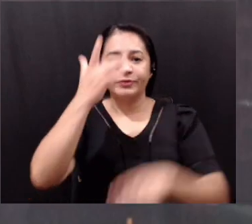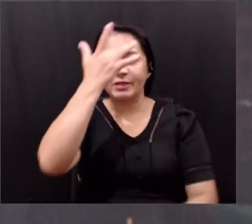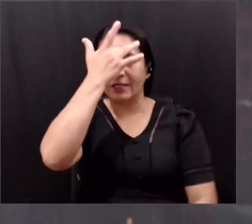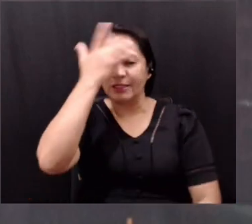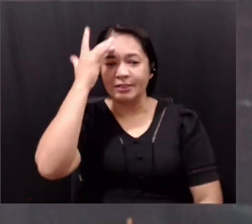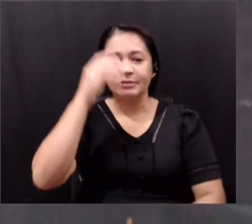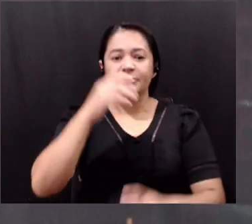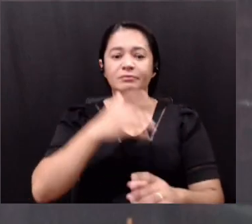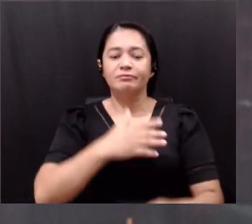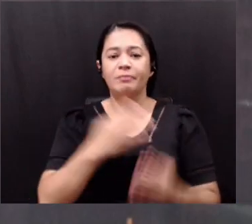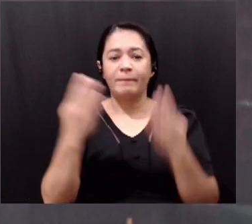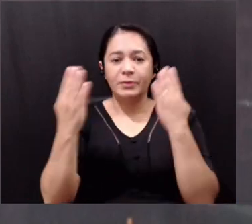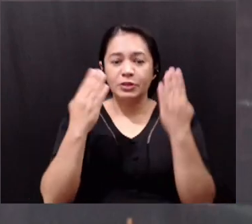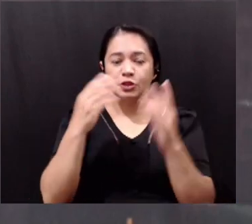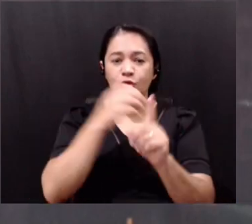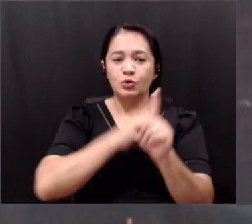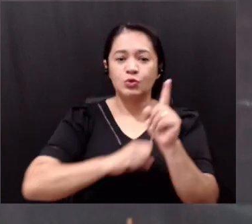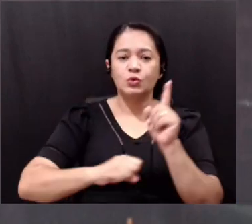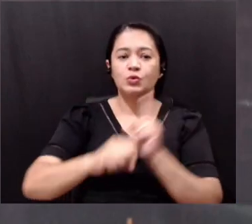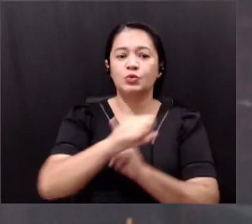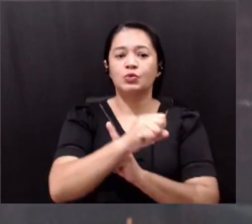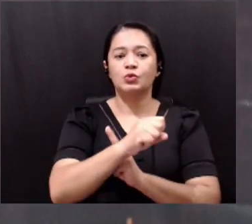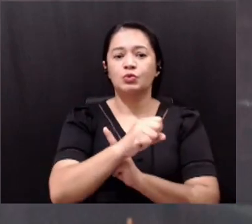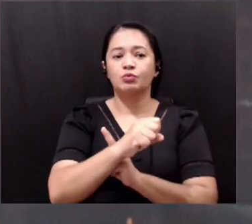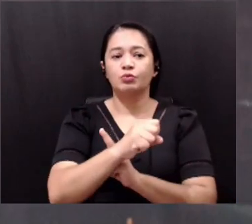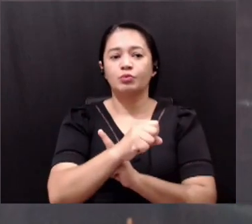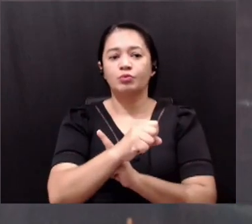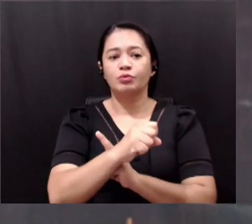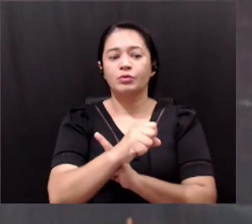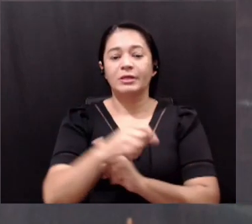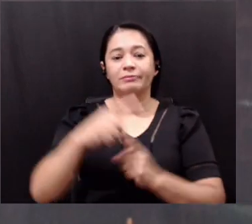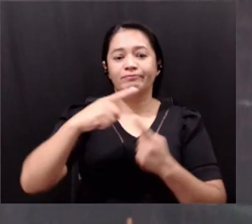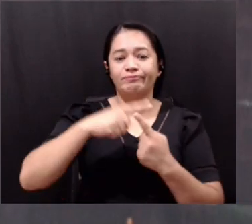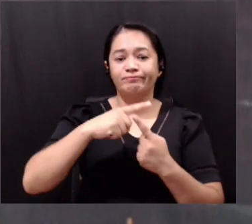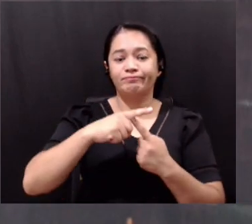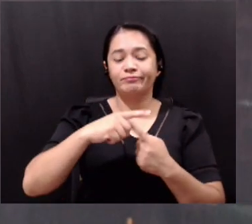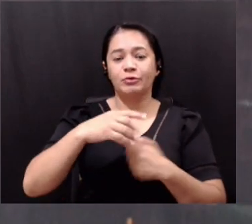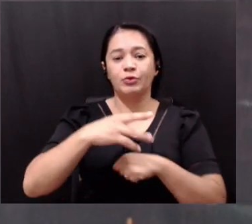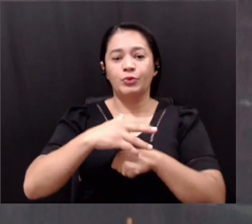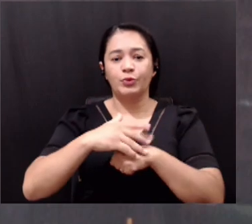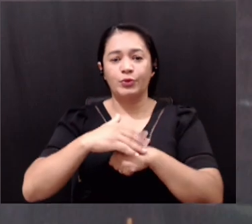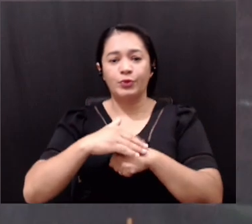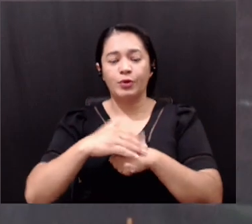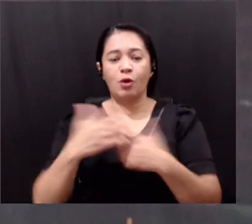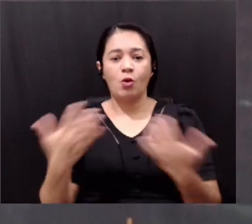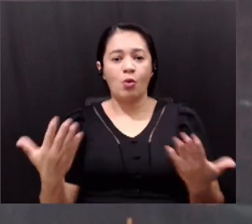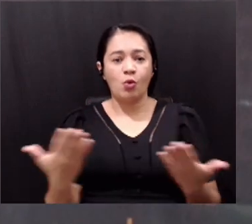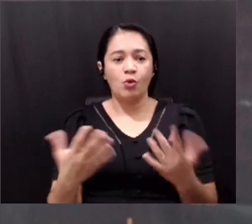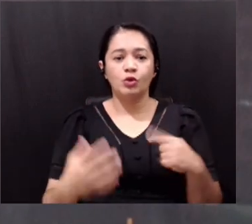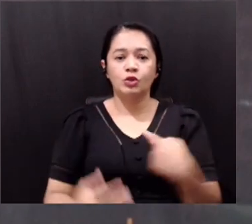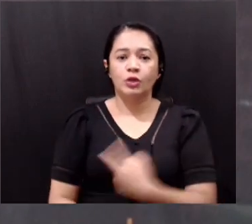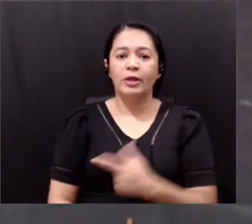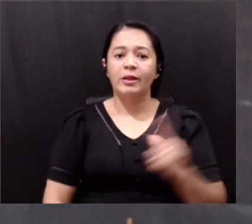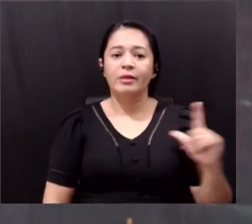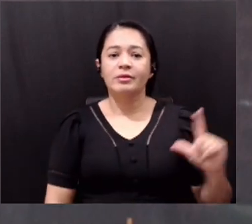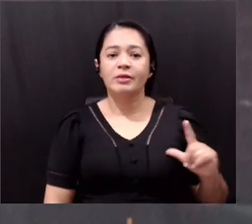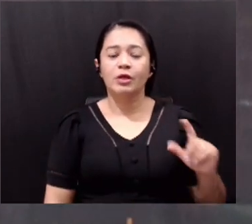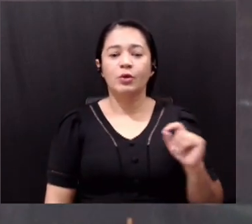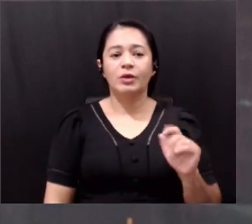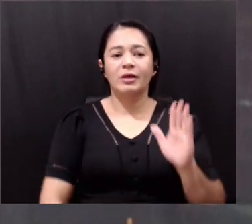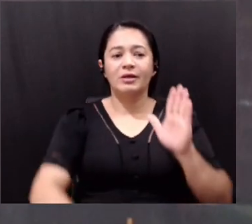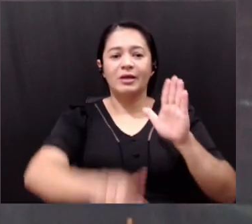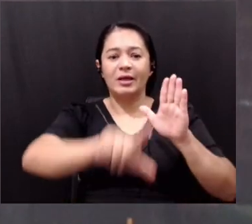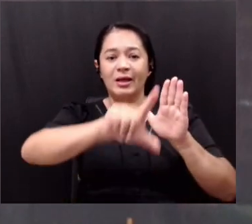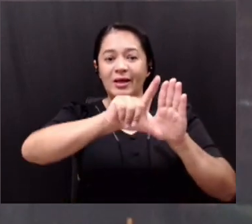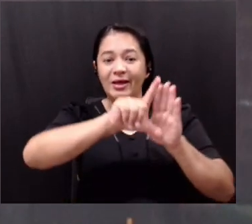questões relacionadas a esse tipo de adoecimento. Então, hoje nós temos diversas leis que tratam sobre o tema